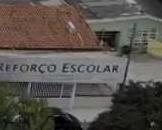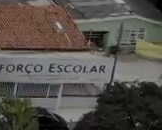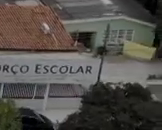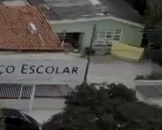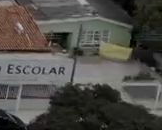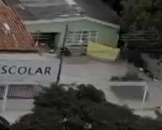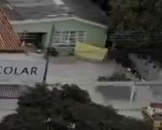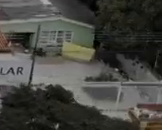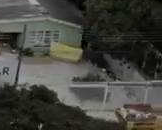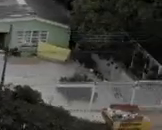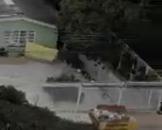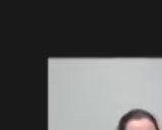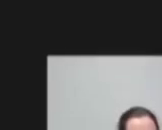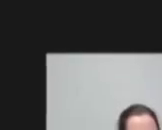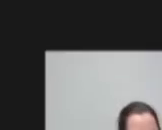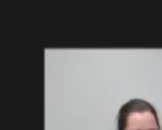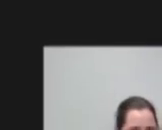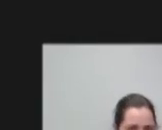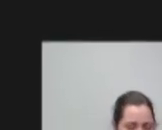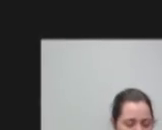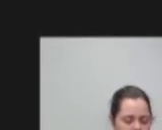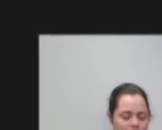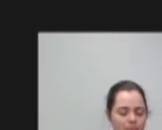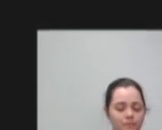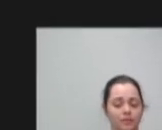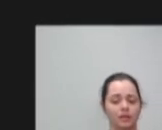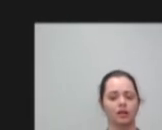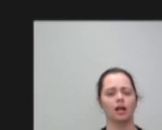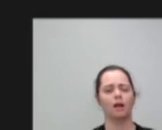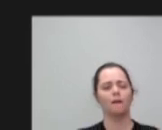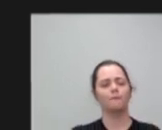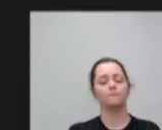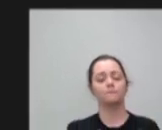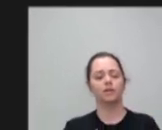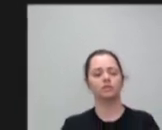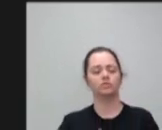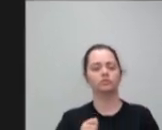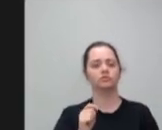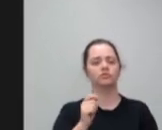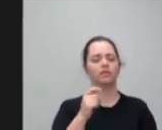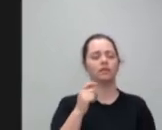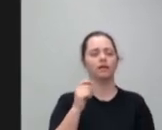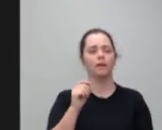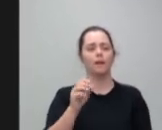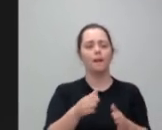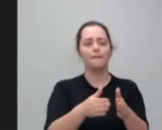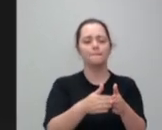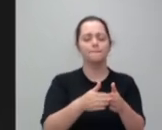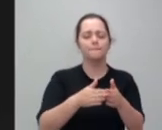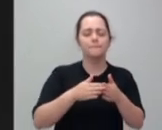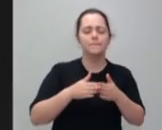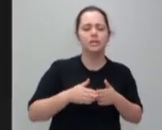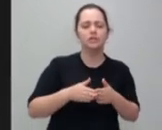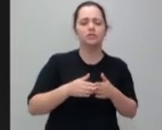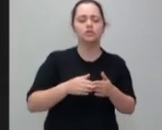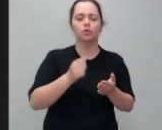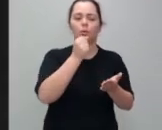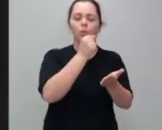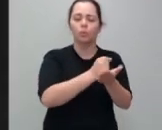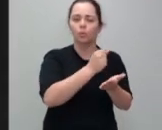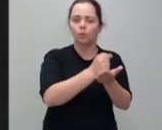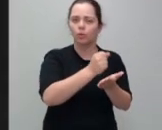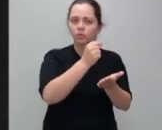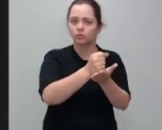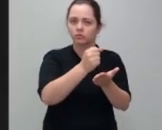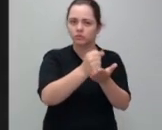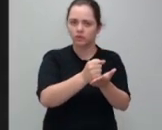continuar com bem mas segundo o ministro a devolução dos valores pagos não deve ocorrer como prever o CDC onde após